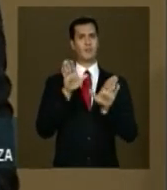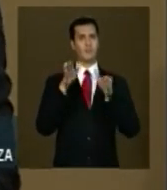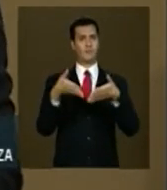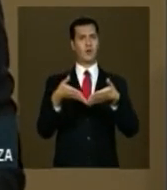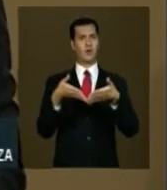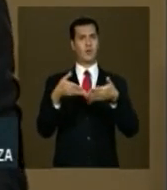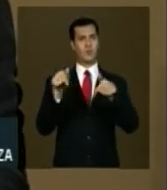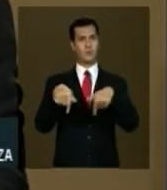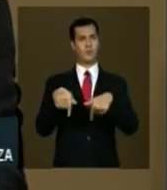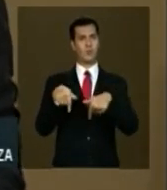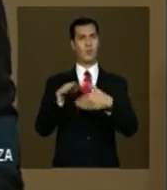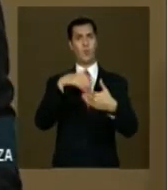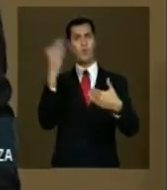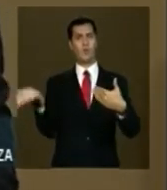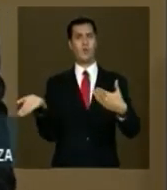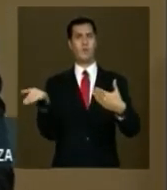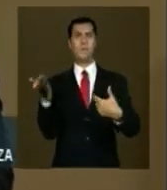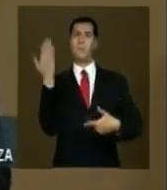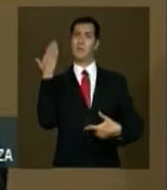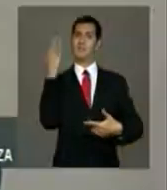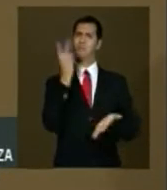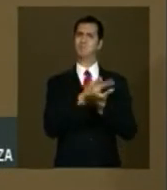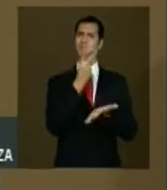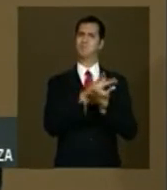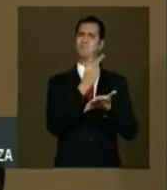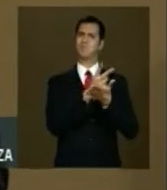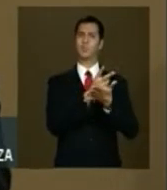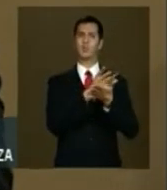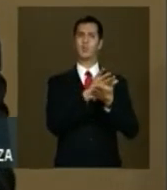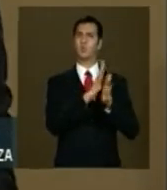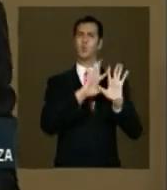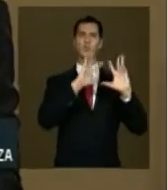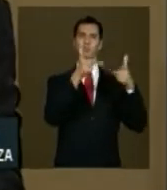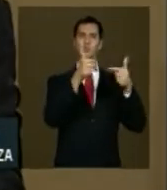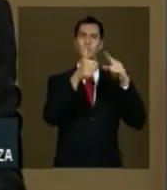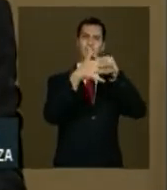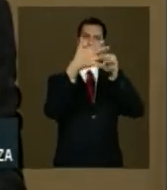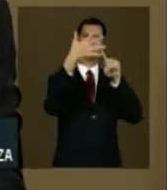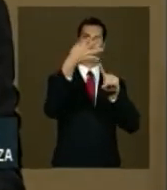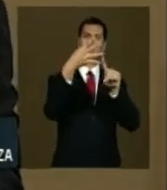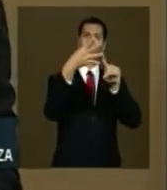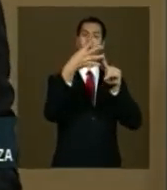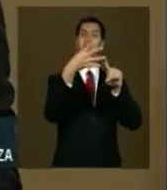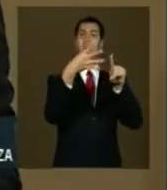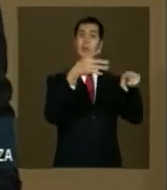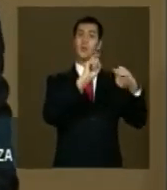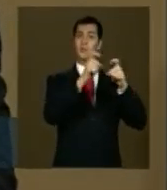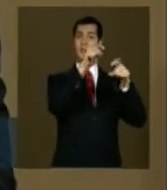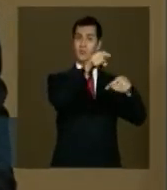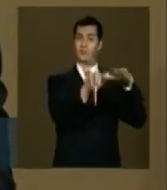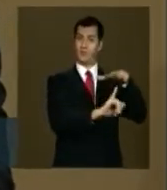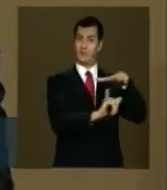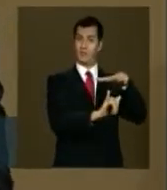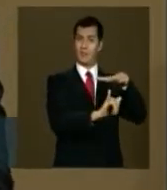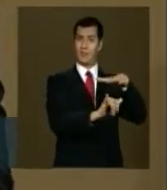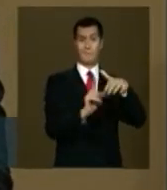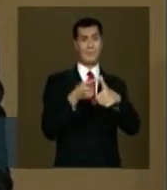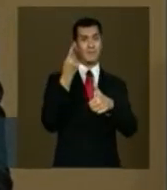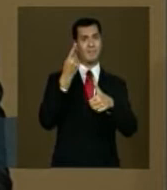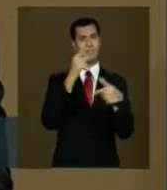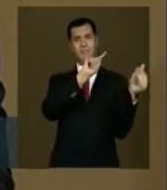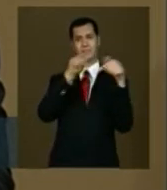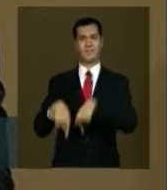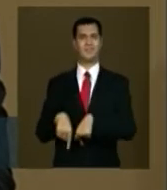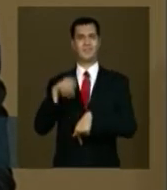em si mesmo encerra algum simbolismo que é o reconhecimento de que os países do sul oferecem hoje dinamismo econômico e